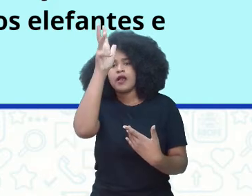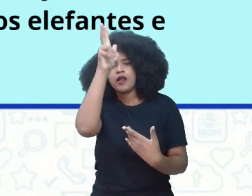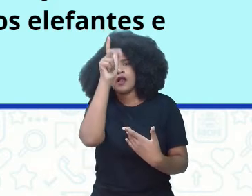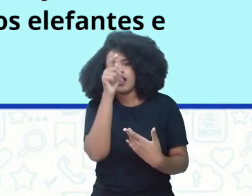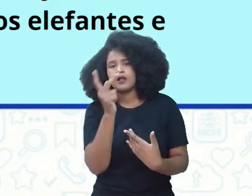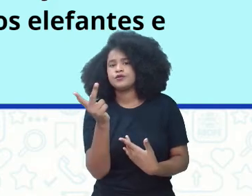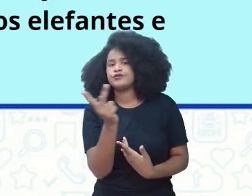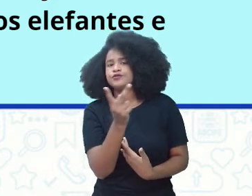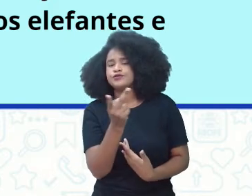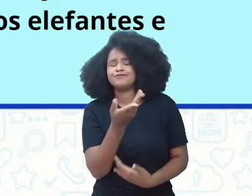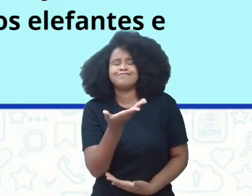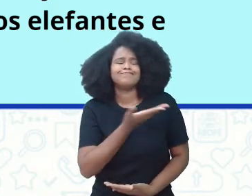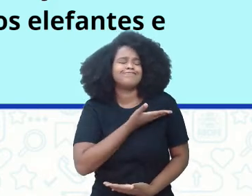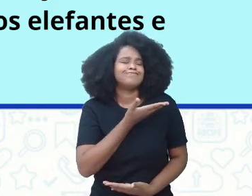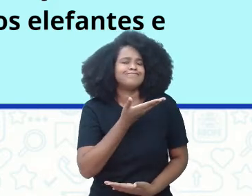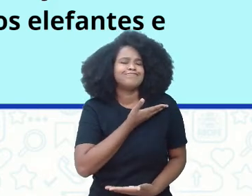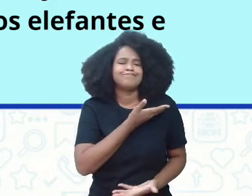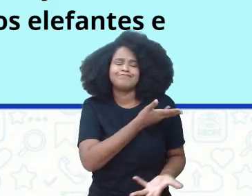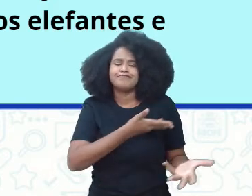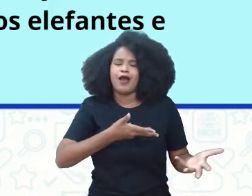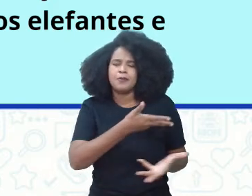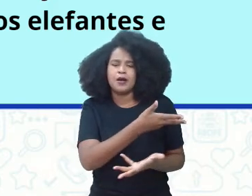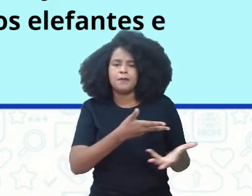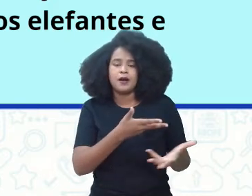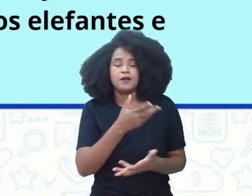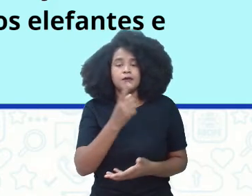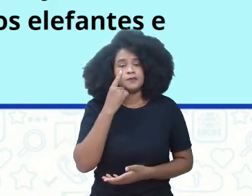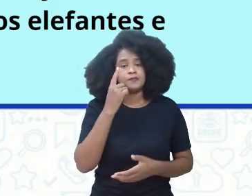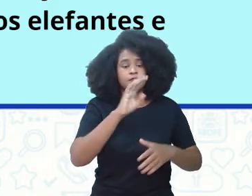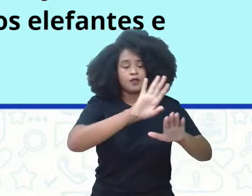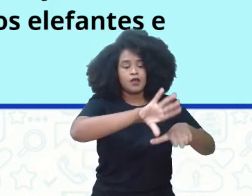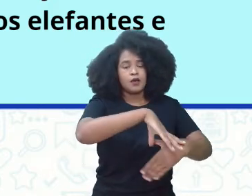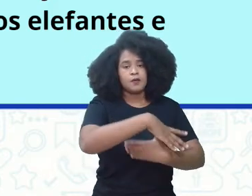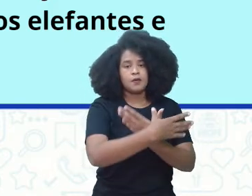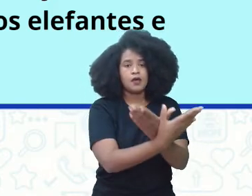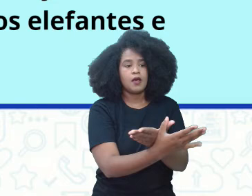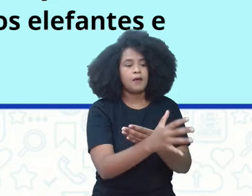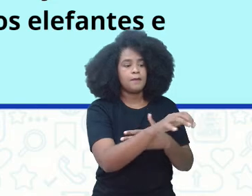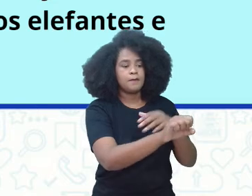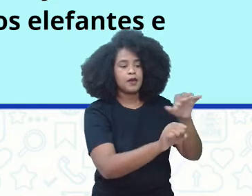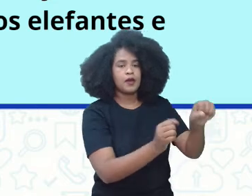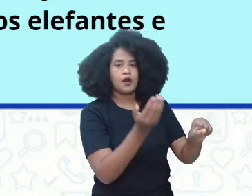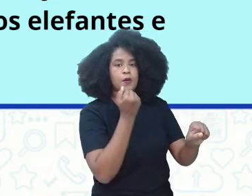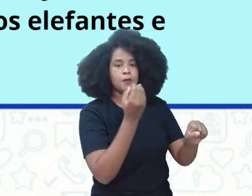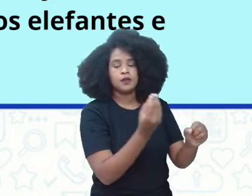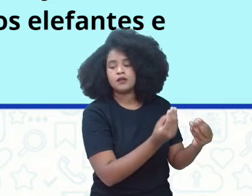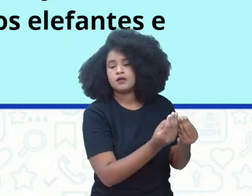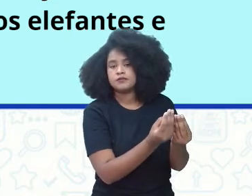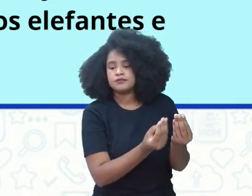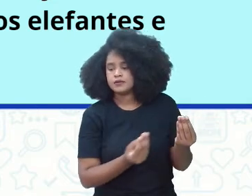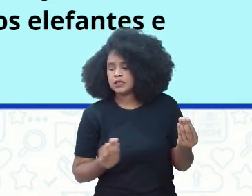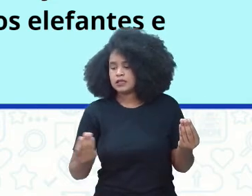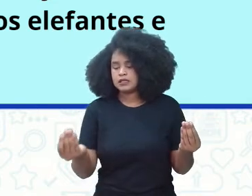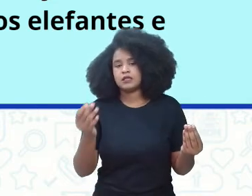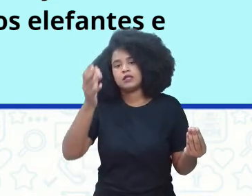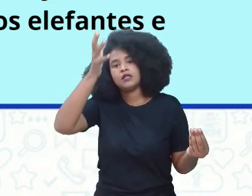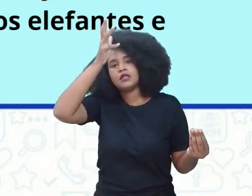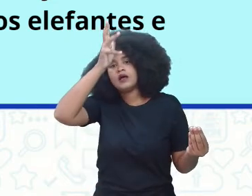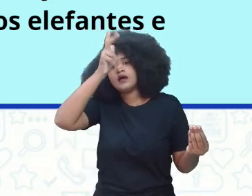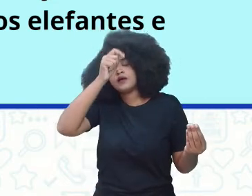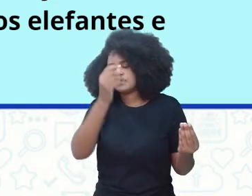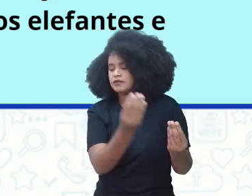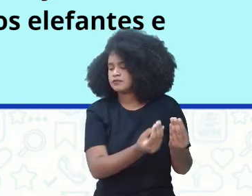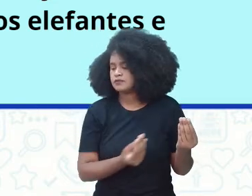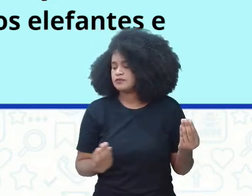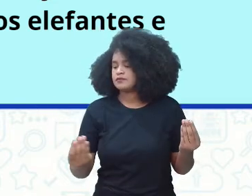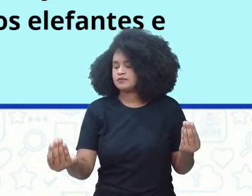grandes amigos. Sempre que a baleia caçava, partilhava a carne com o galo. Ela era, não é?